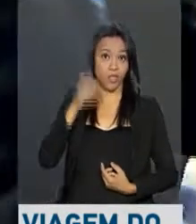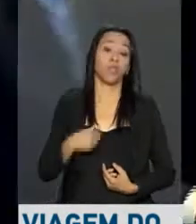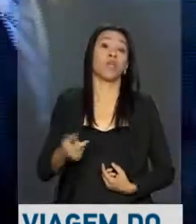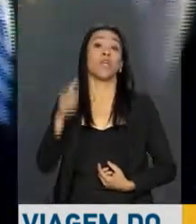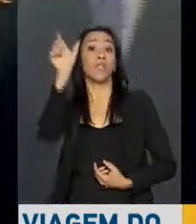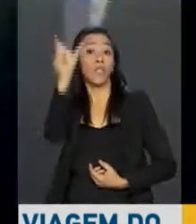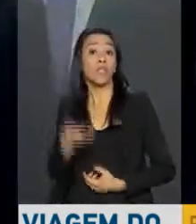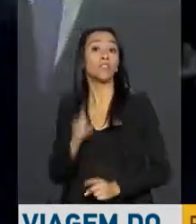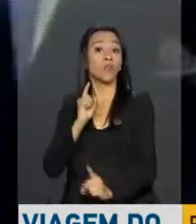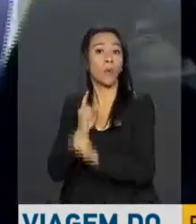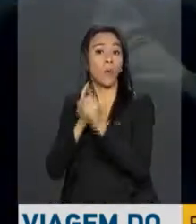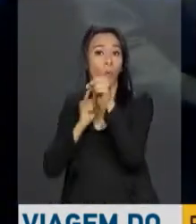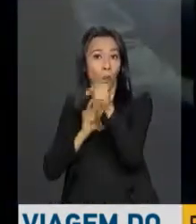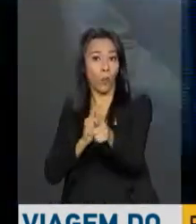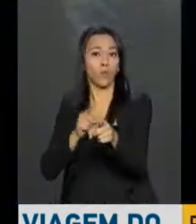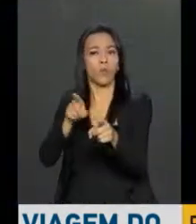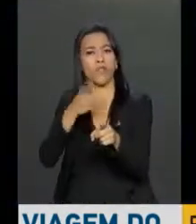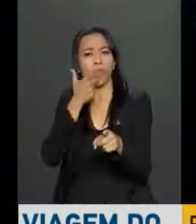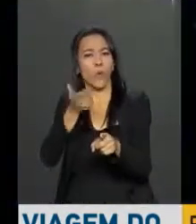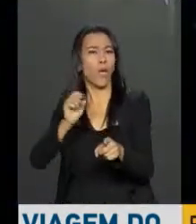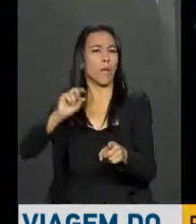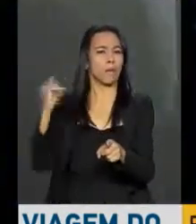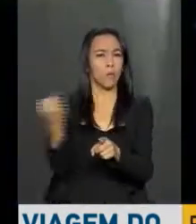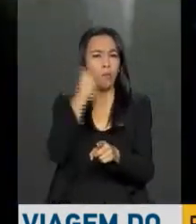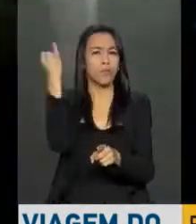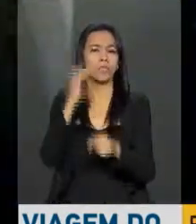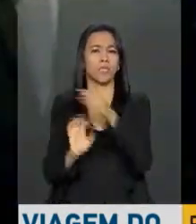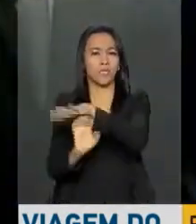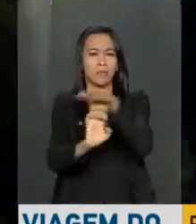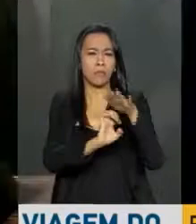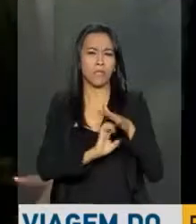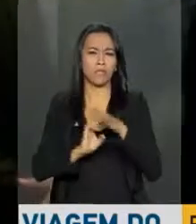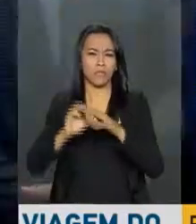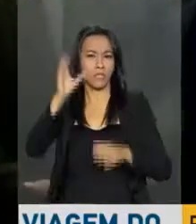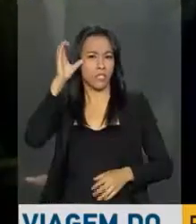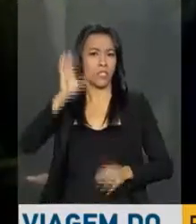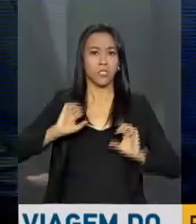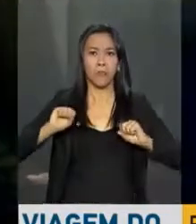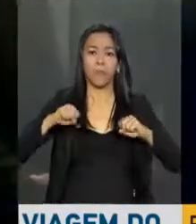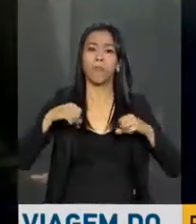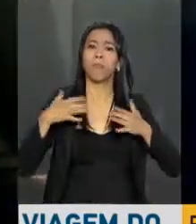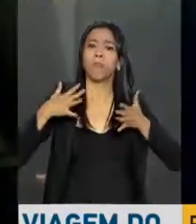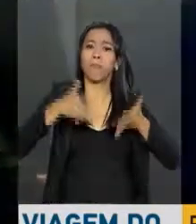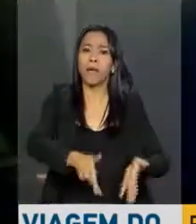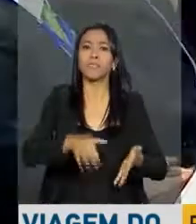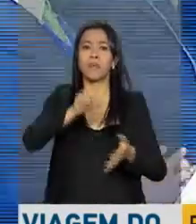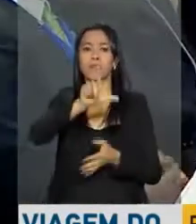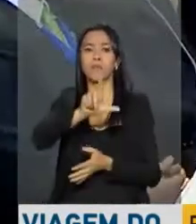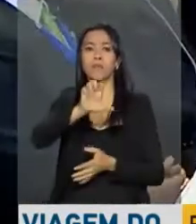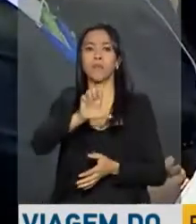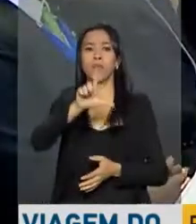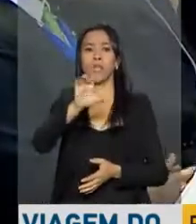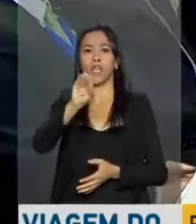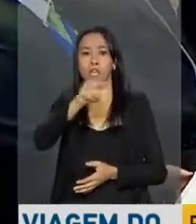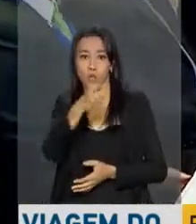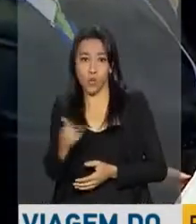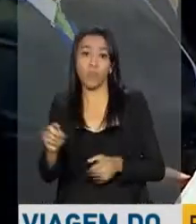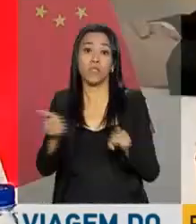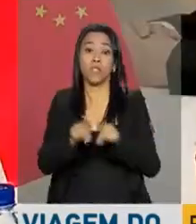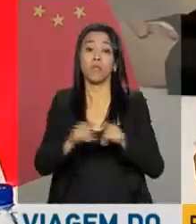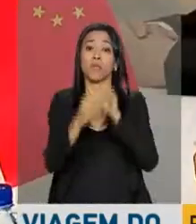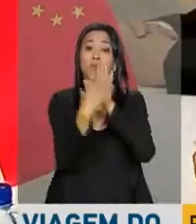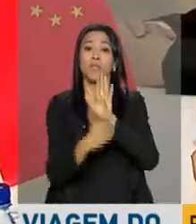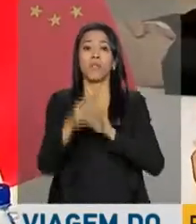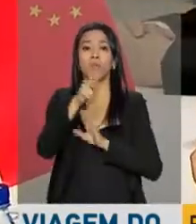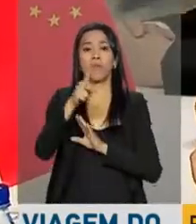Yang reforçou o interesse das empresas chinesas em participar dos leilões do Programa de Parcerias de Investimento. São